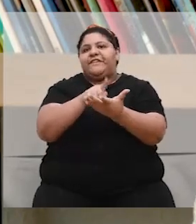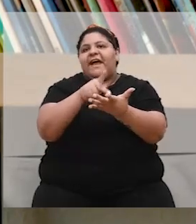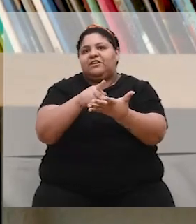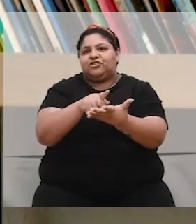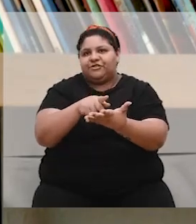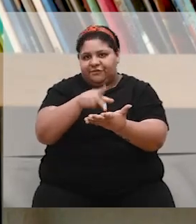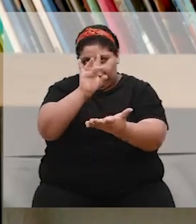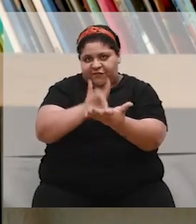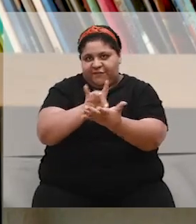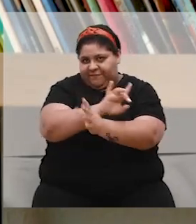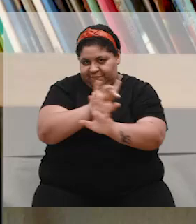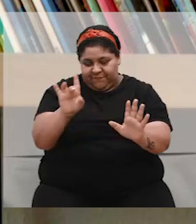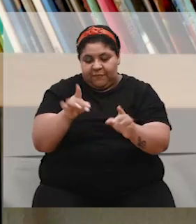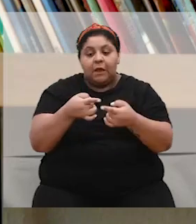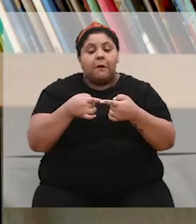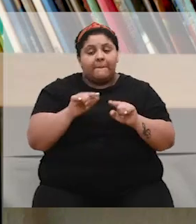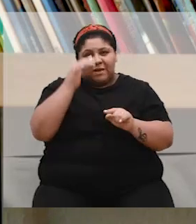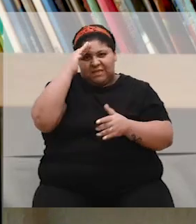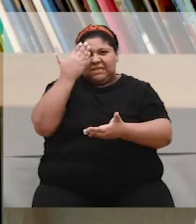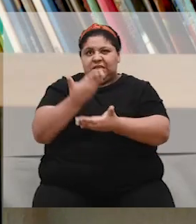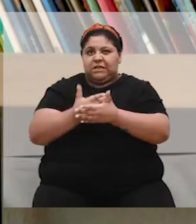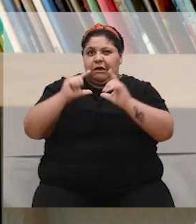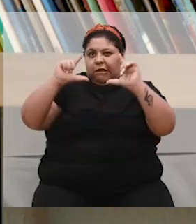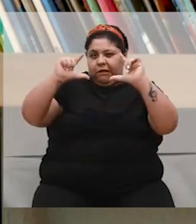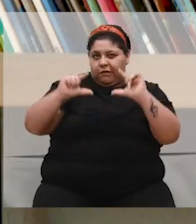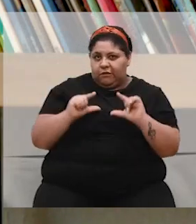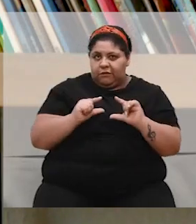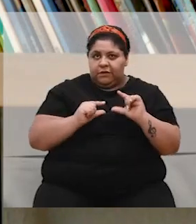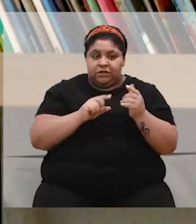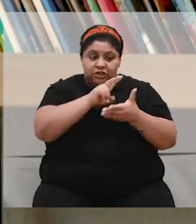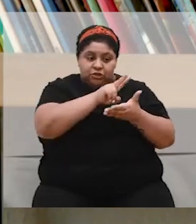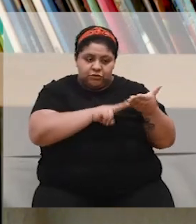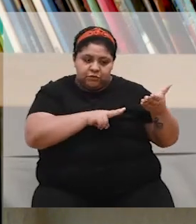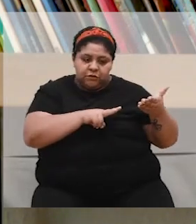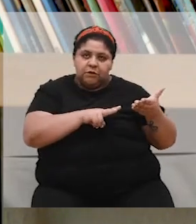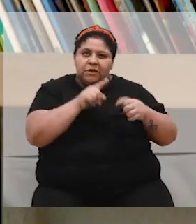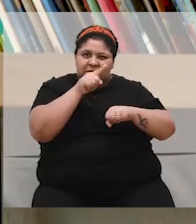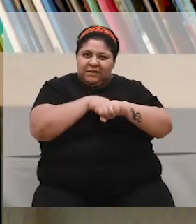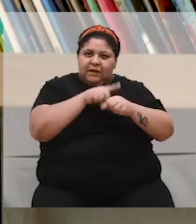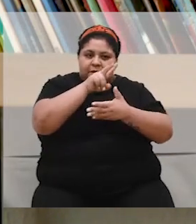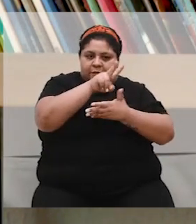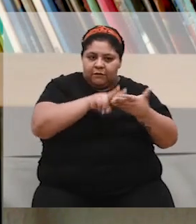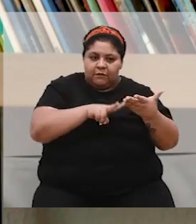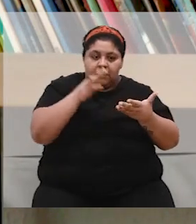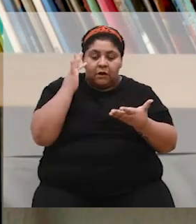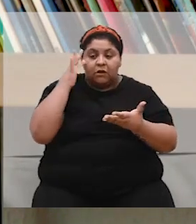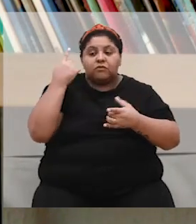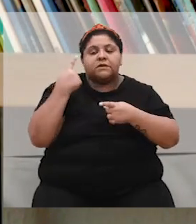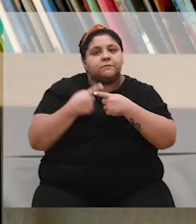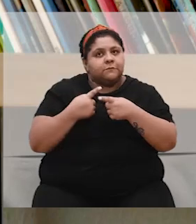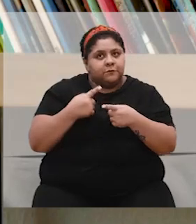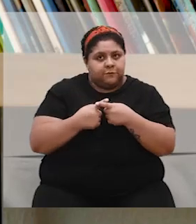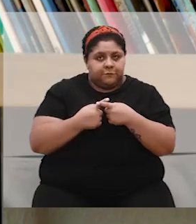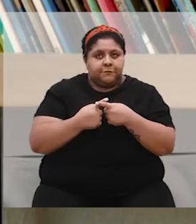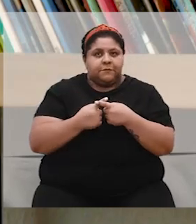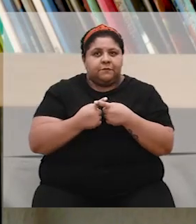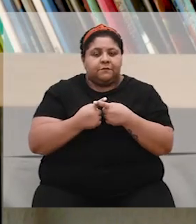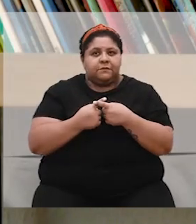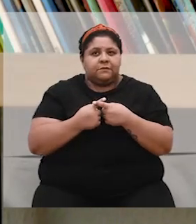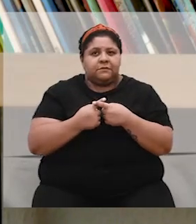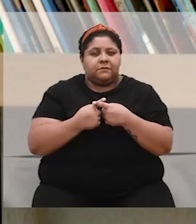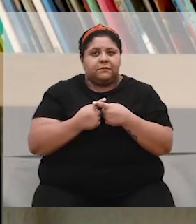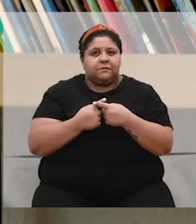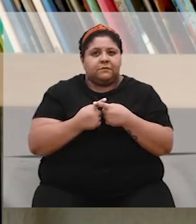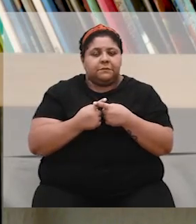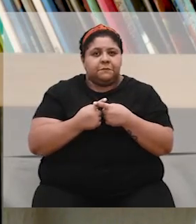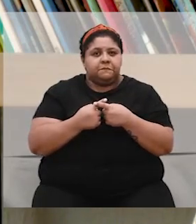verdade. Mas eu acredito que essa redução de leitura, tempo de leitura, se dá um pouco também